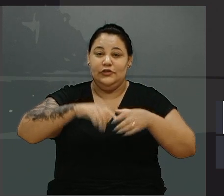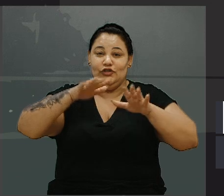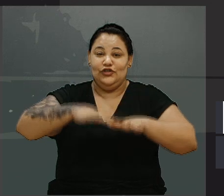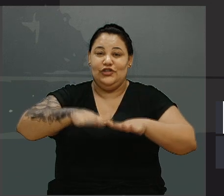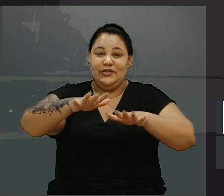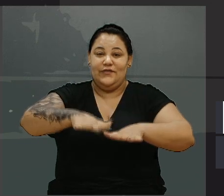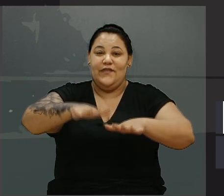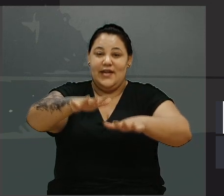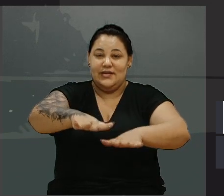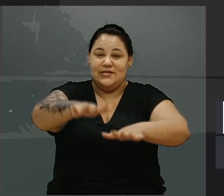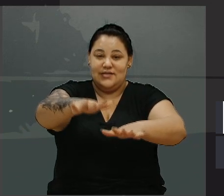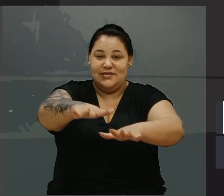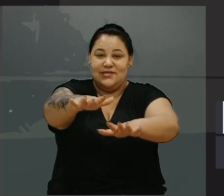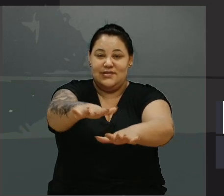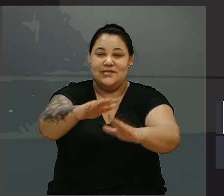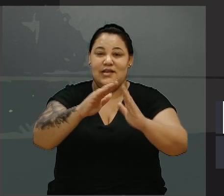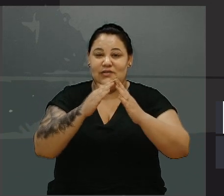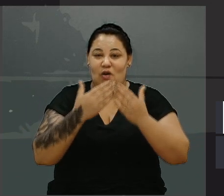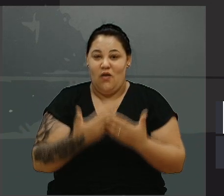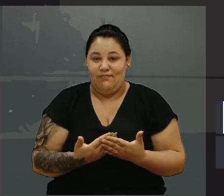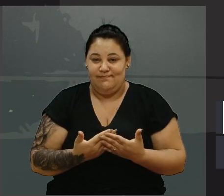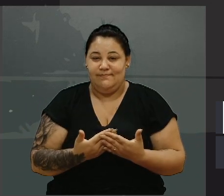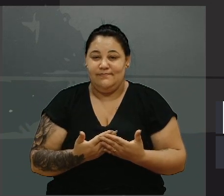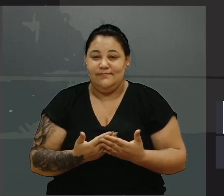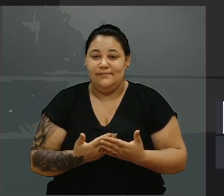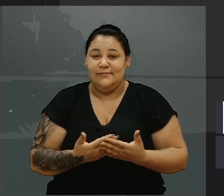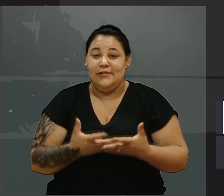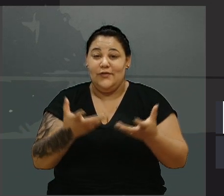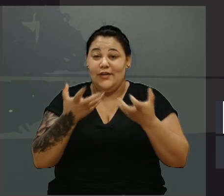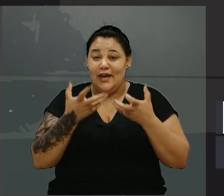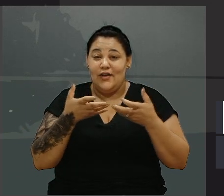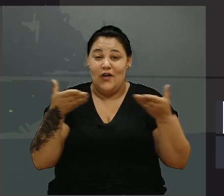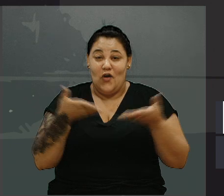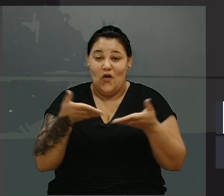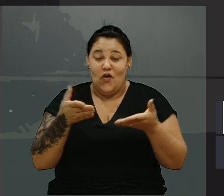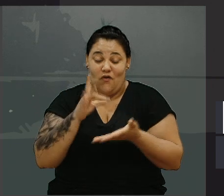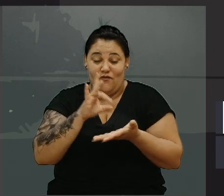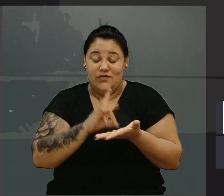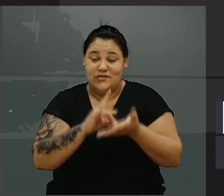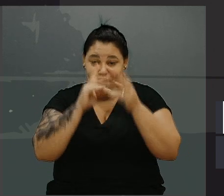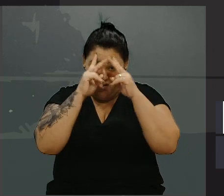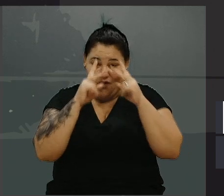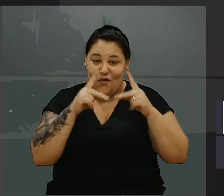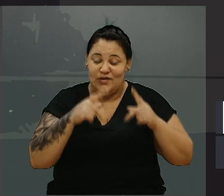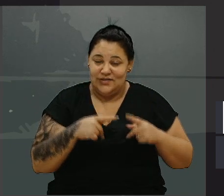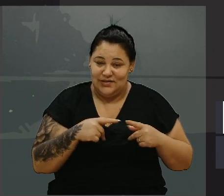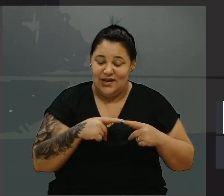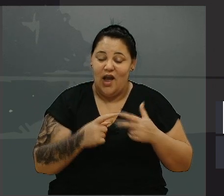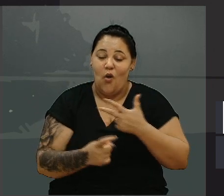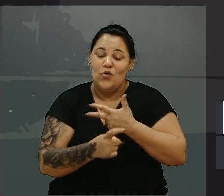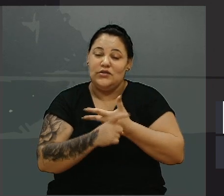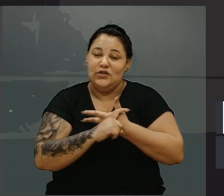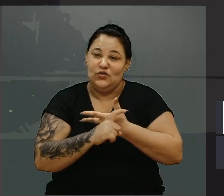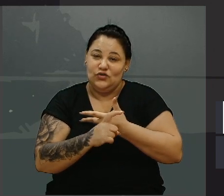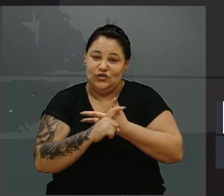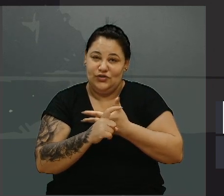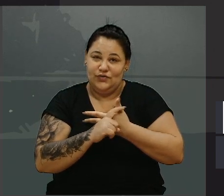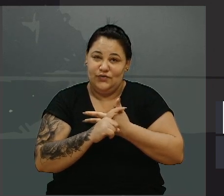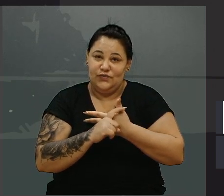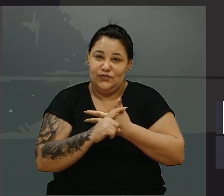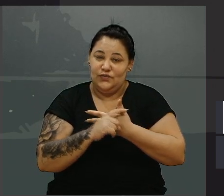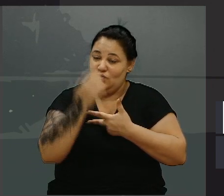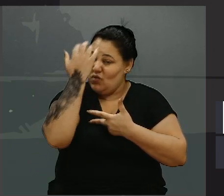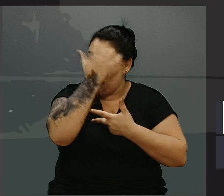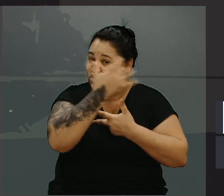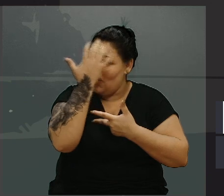desfiles das escolas de samba. Então aqui eu quero fazer esse reconhecimento ao Poder Executivo na figura do prefeito